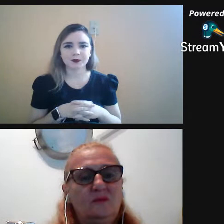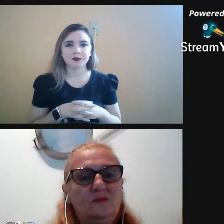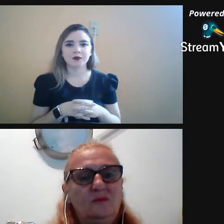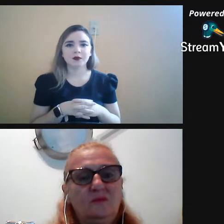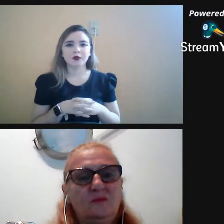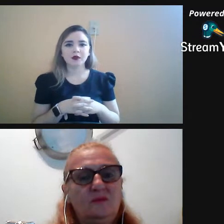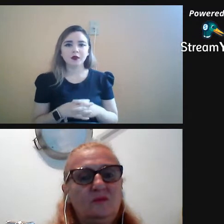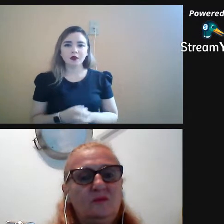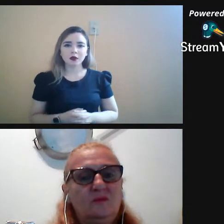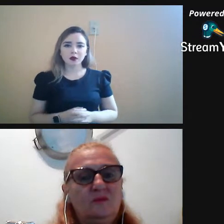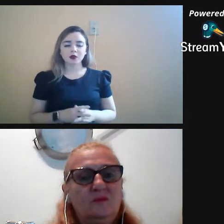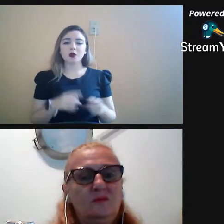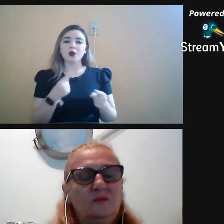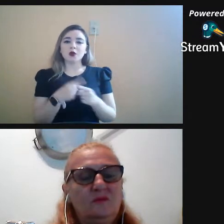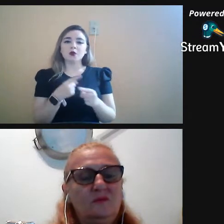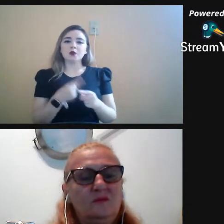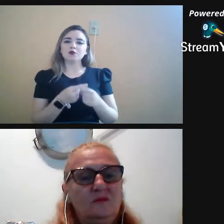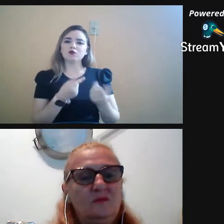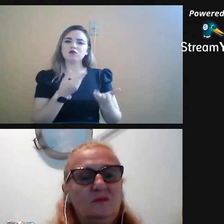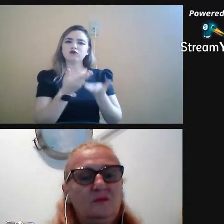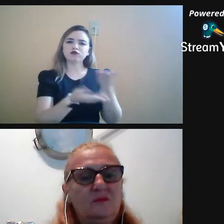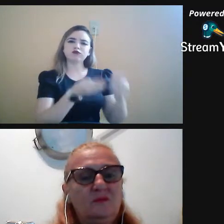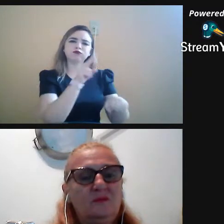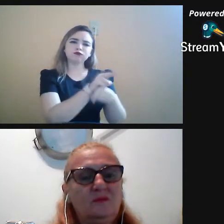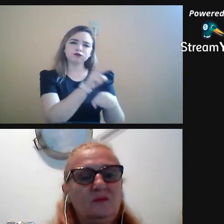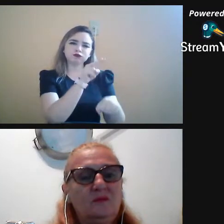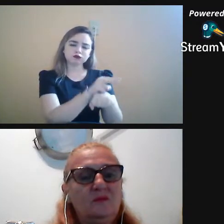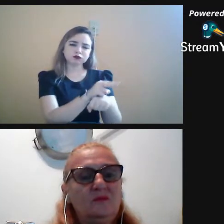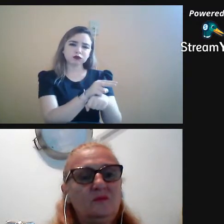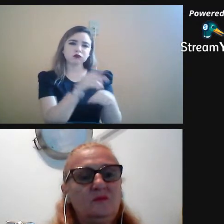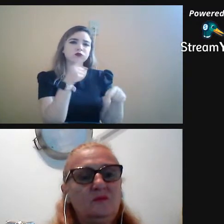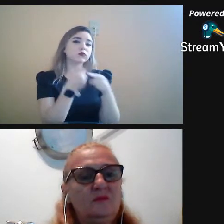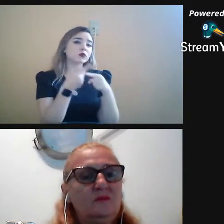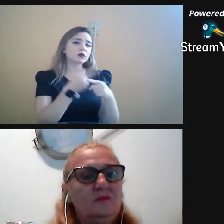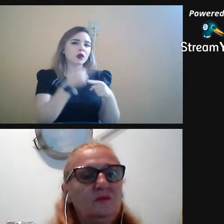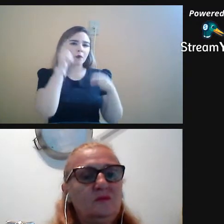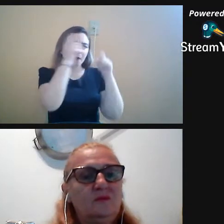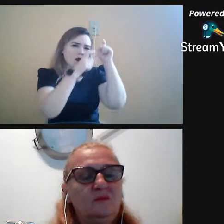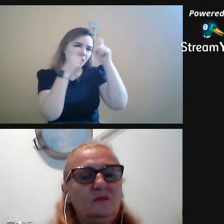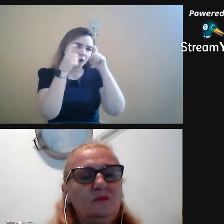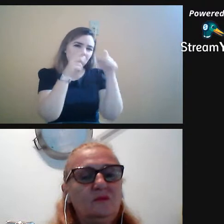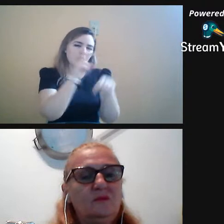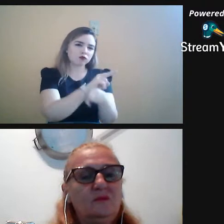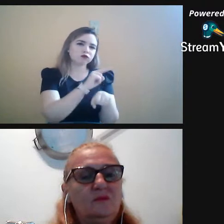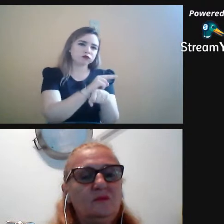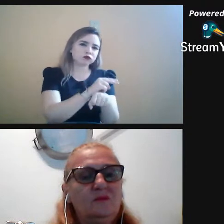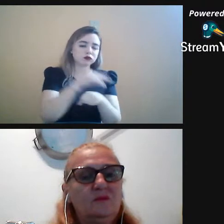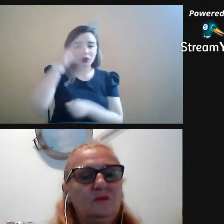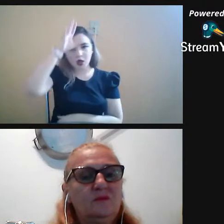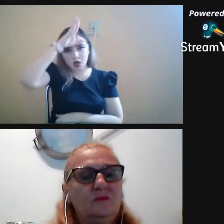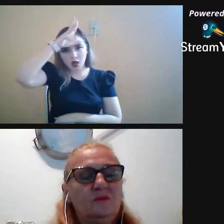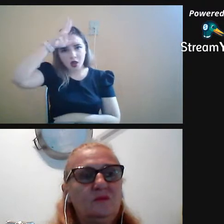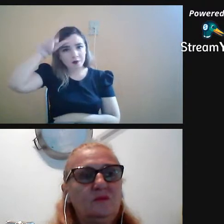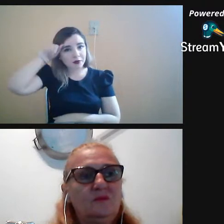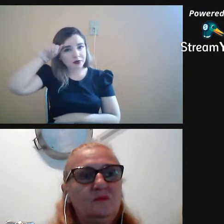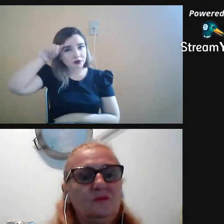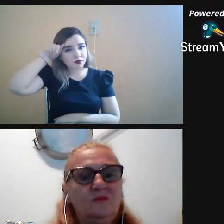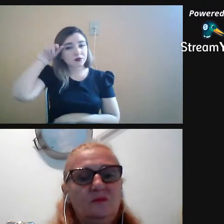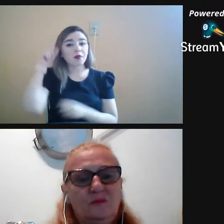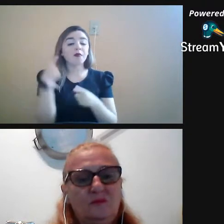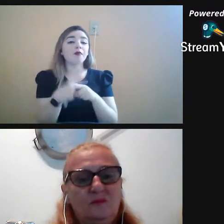por que preservar e por que se preocupar com a preservação da Amazônia? Escrevam aí para